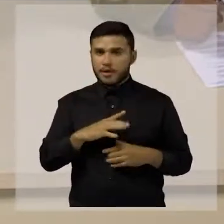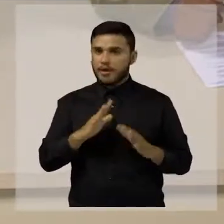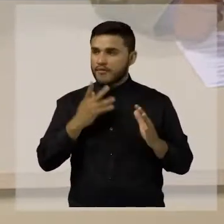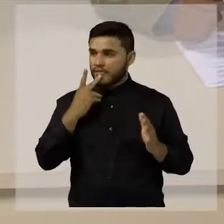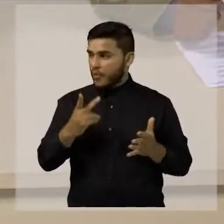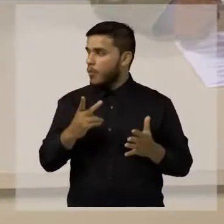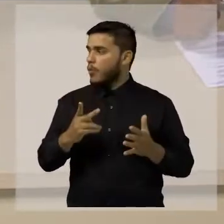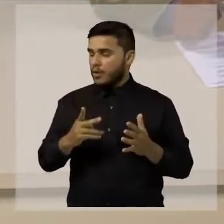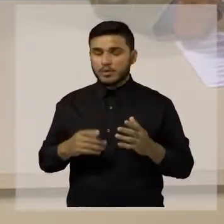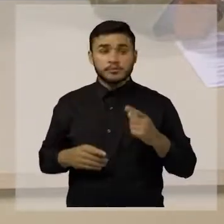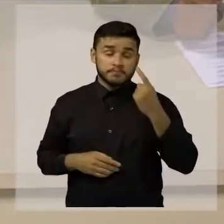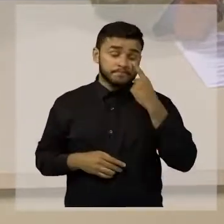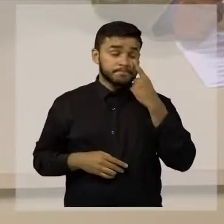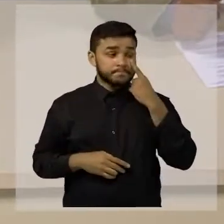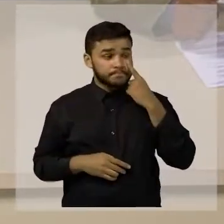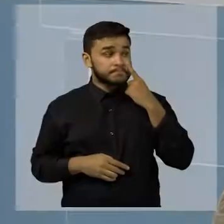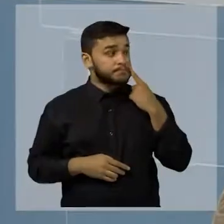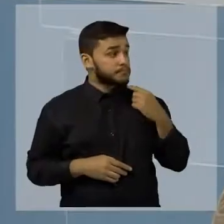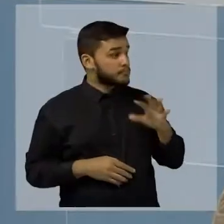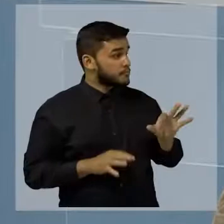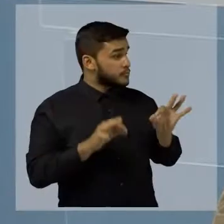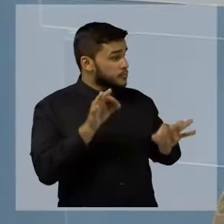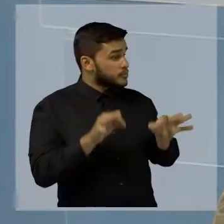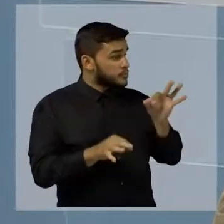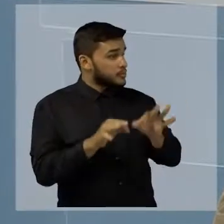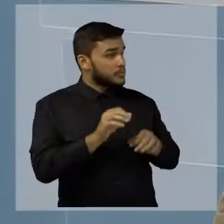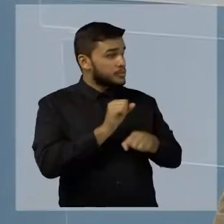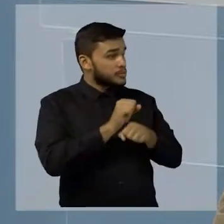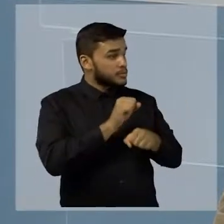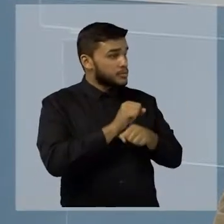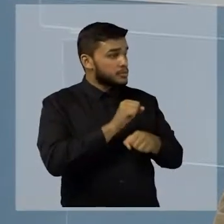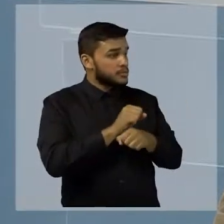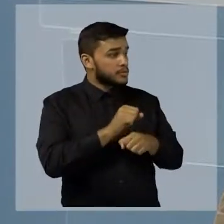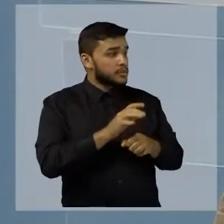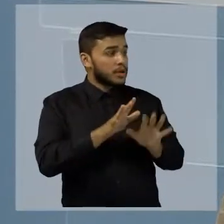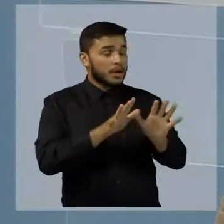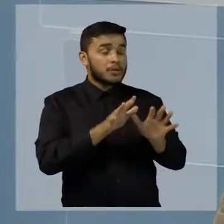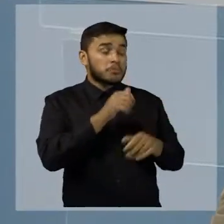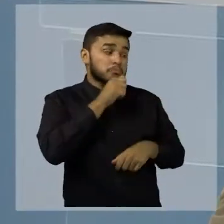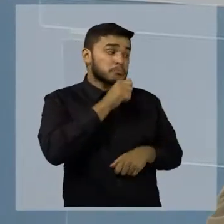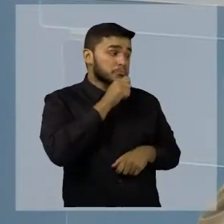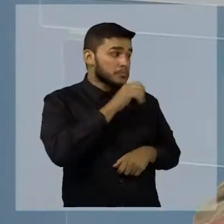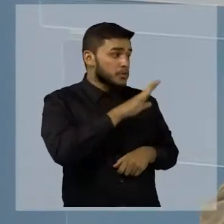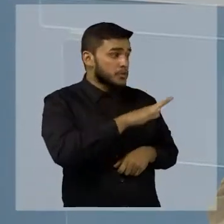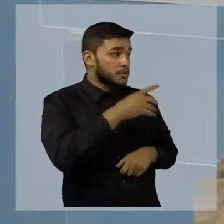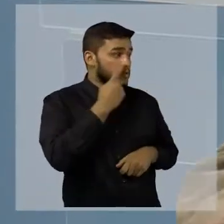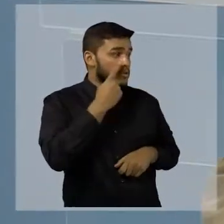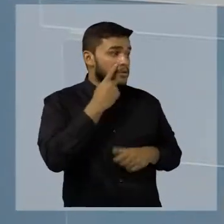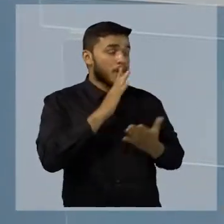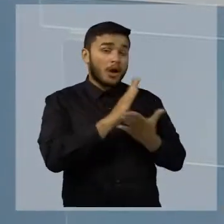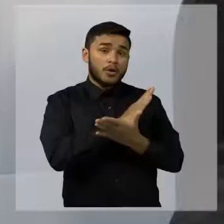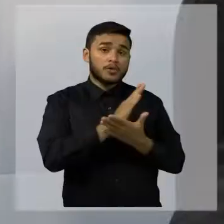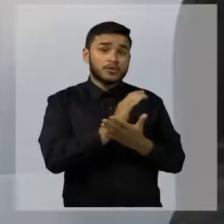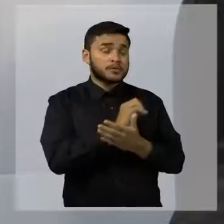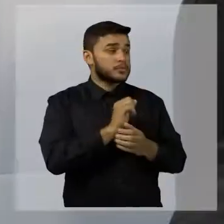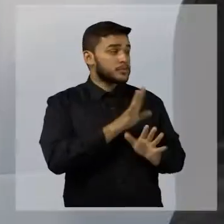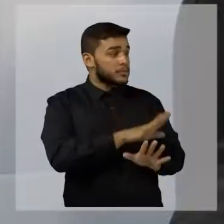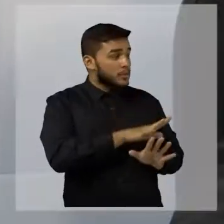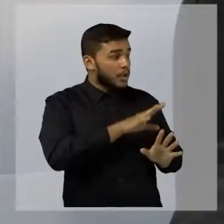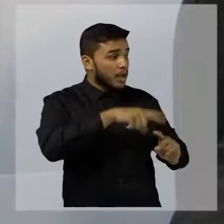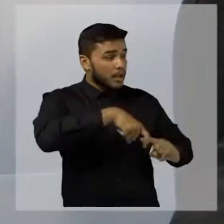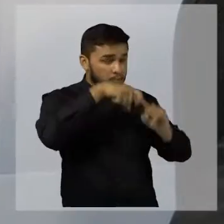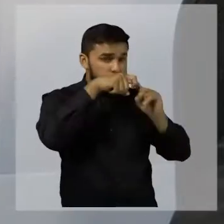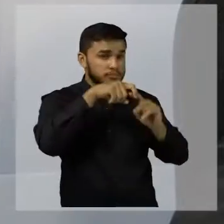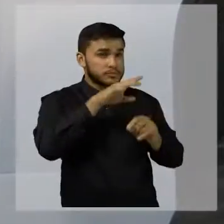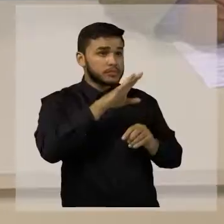também... Essa dos radares, a Justiça está questionando. Suspendeu, não está acontecendo por enquanto, mas está suspensa, né? A